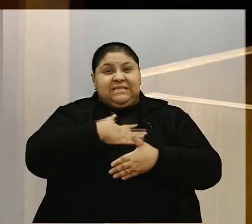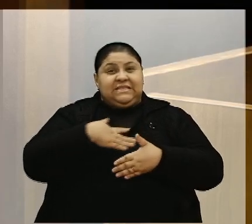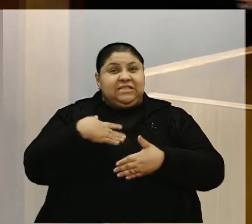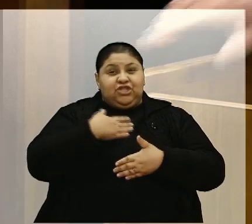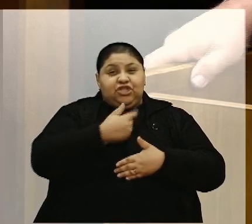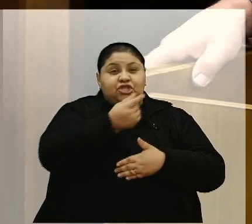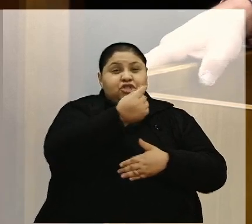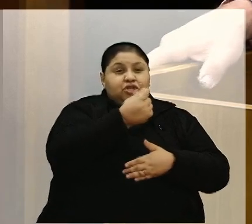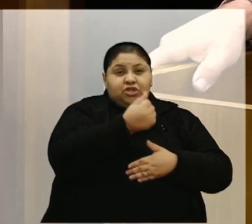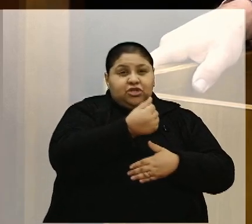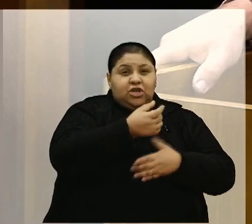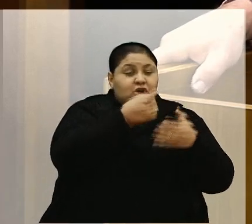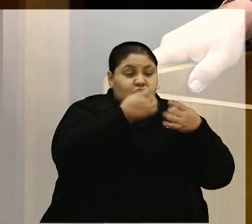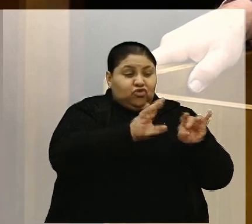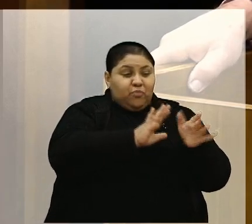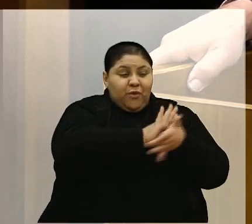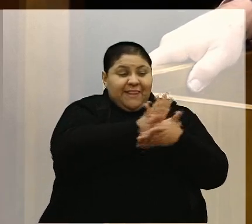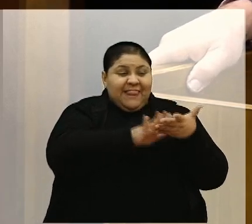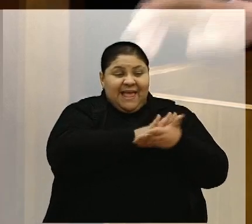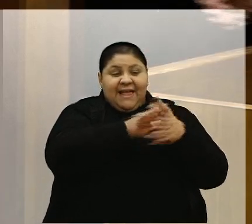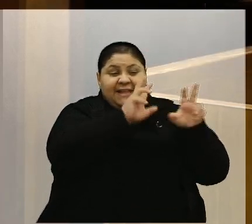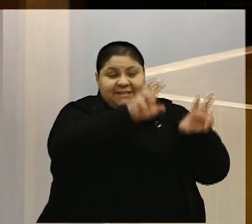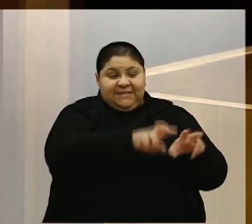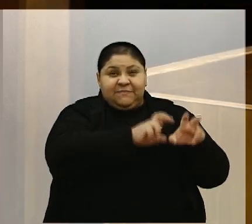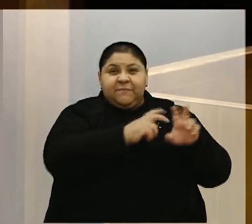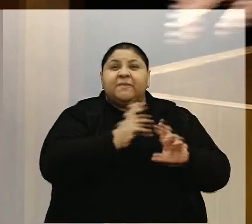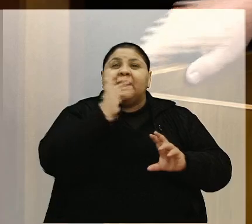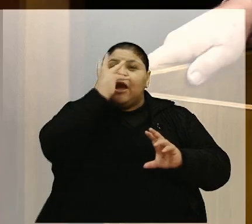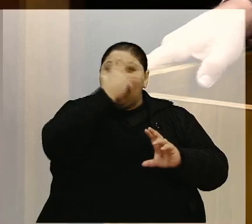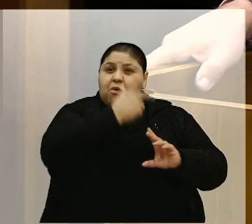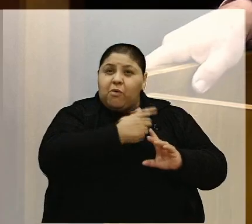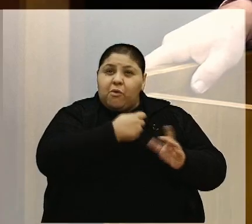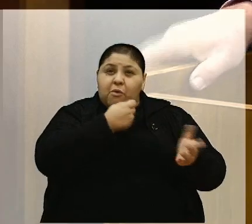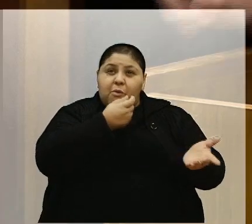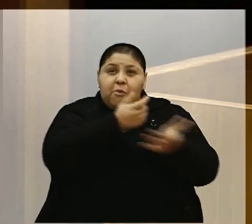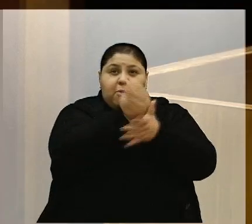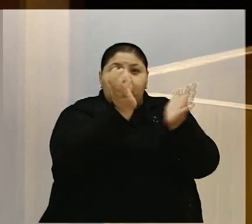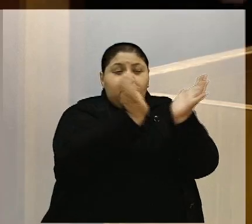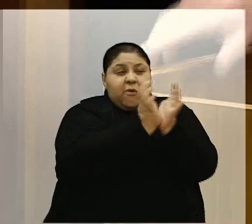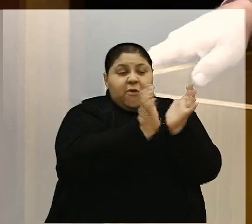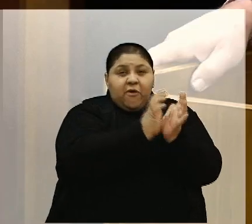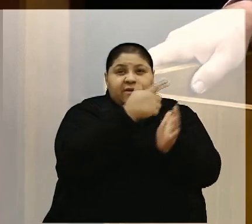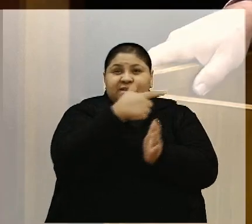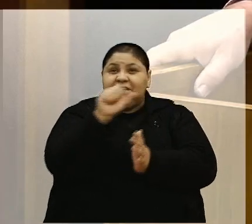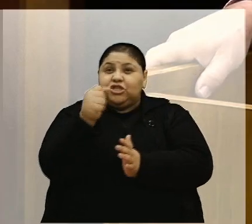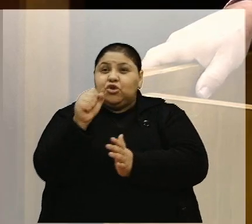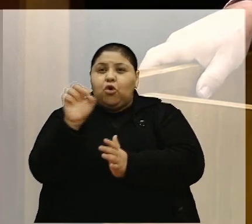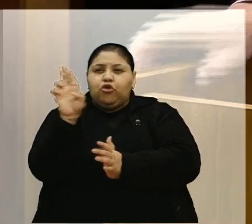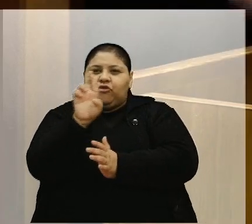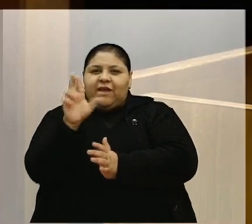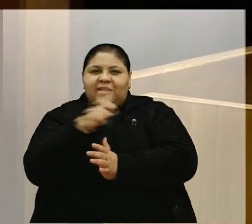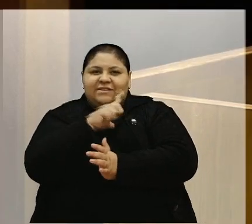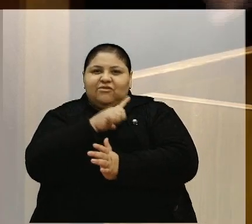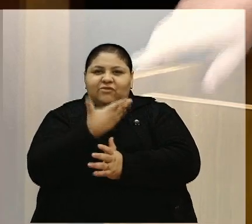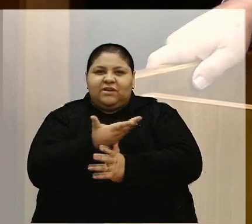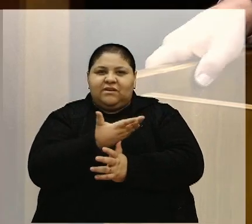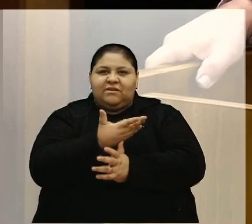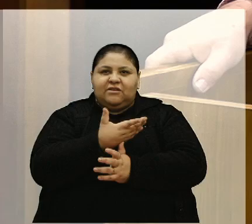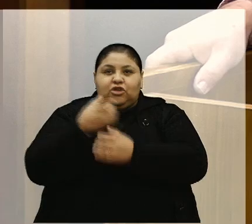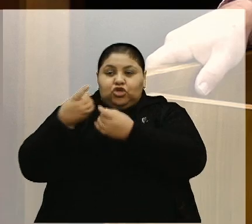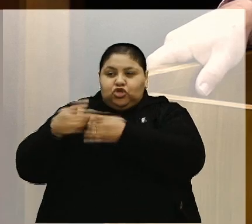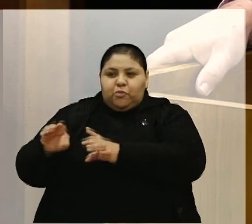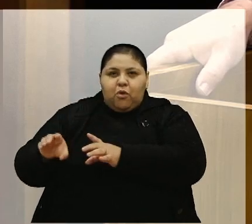ir no supermercado. É bonito agora ir lá pagar alface 7, 8 pila e não tem? Só sobrou